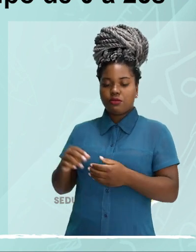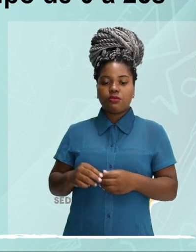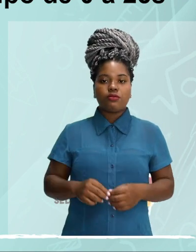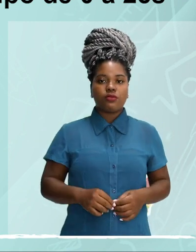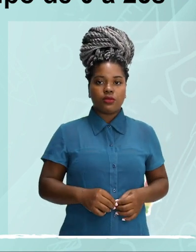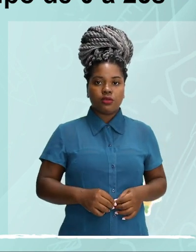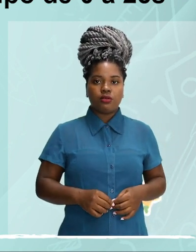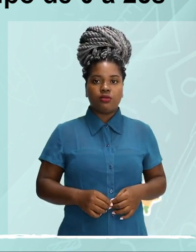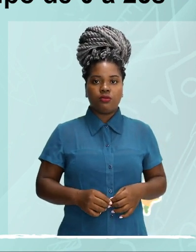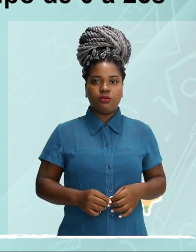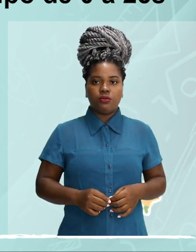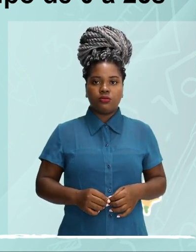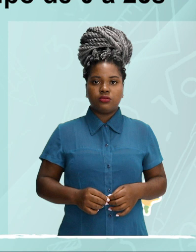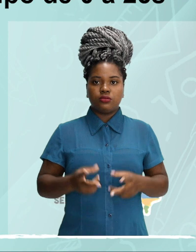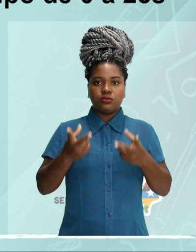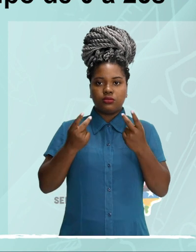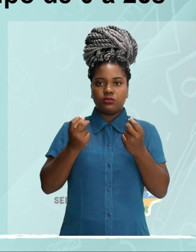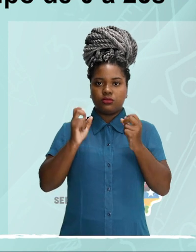Nós sabemos que